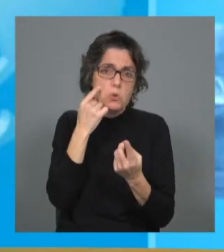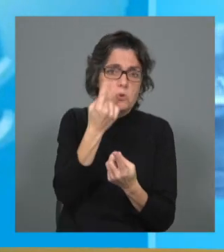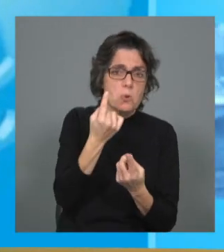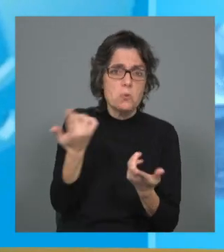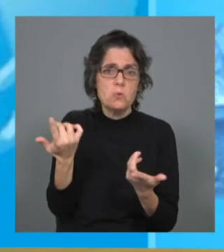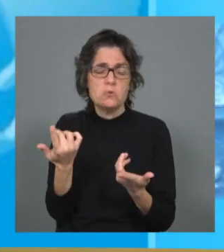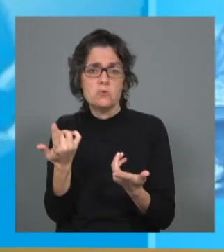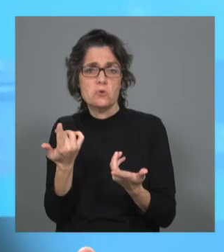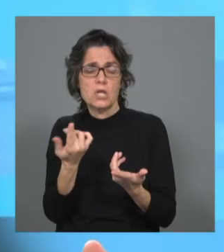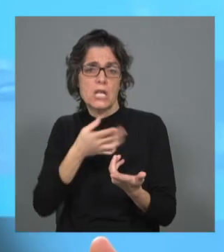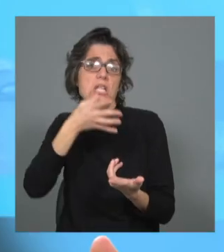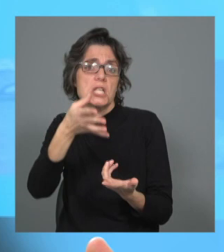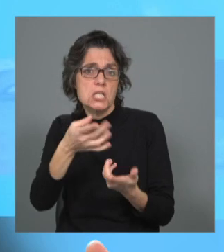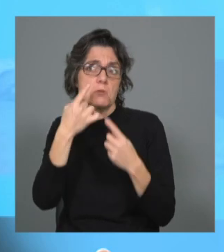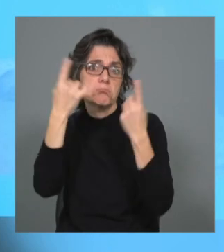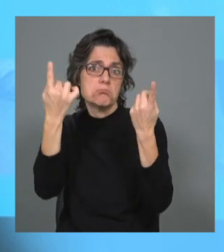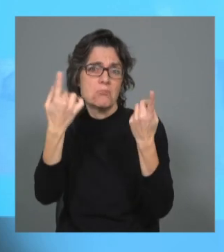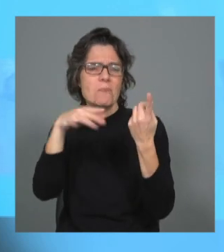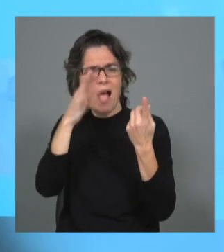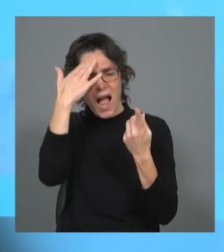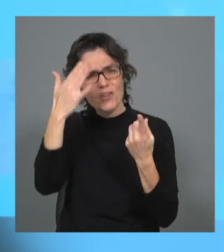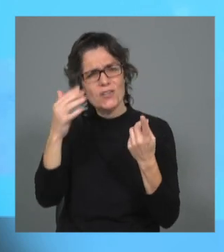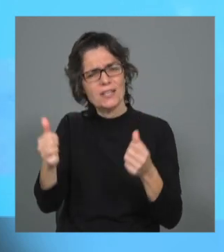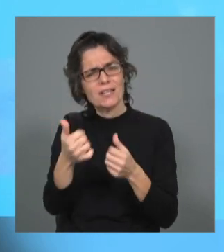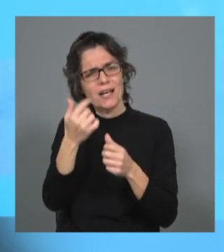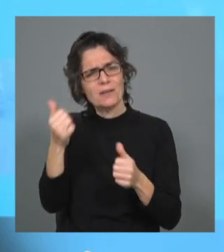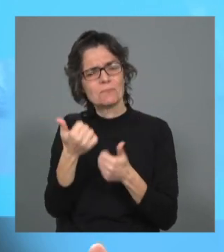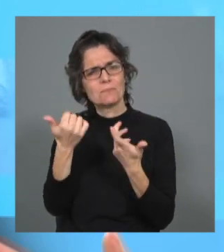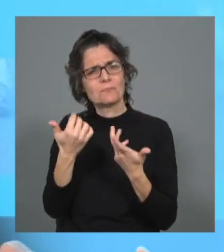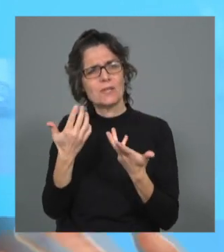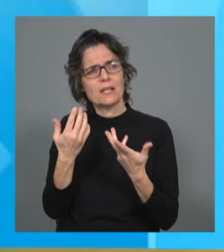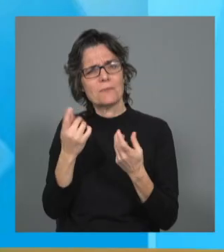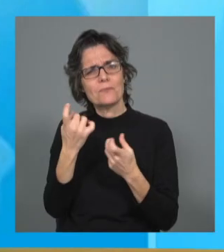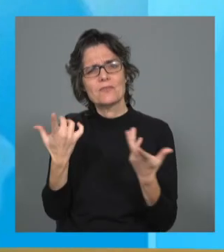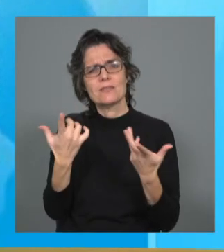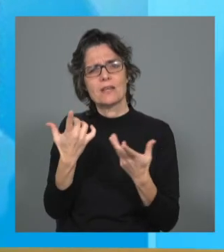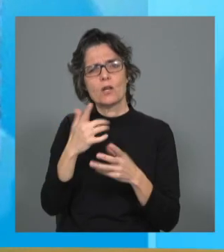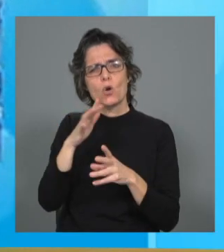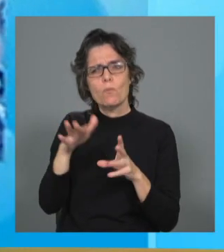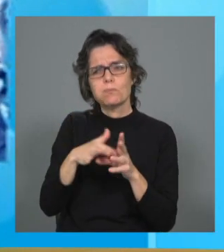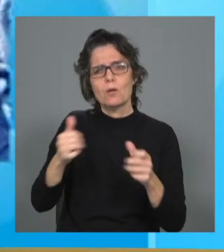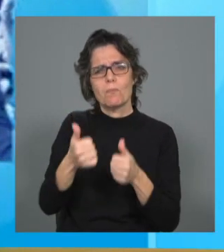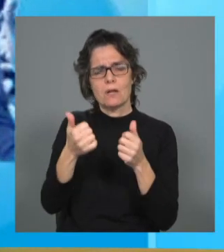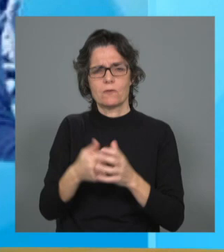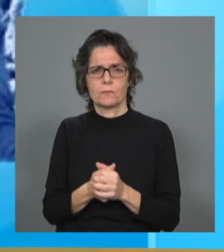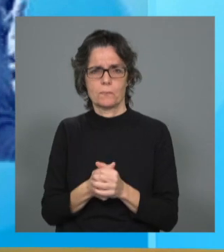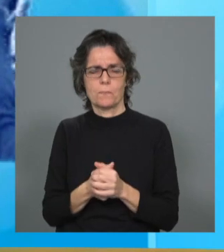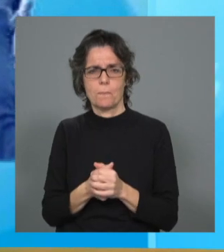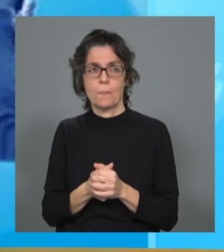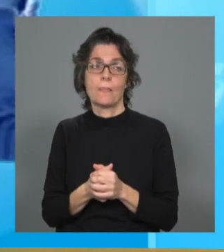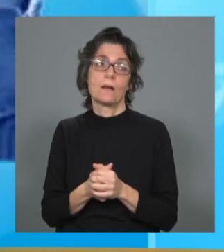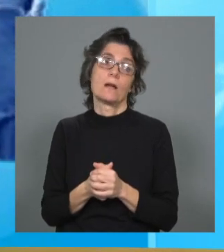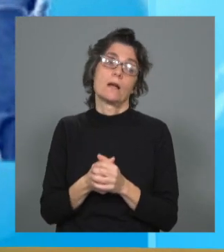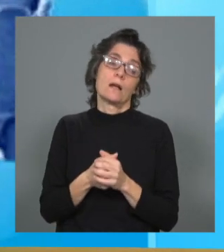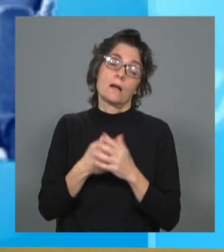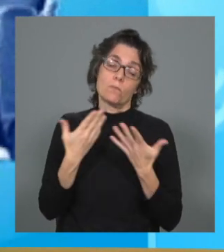afirmam-no publicamente, mas deveria haver um envolvimento maior? Por razões históricas várias, que têm a ver com a nossa